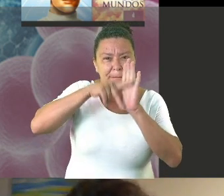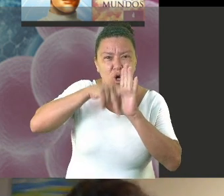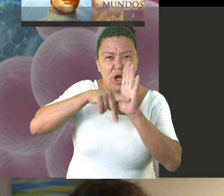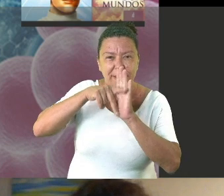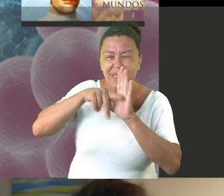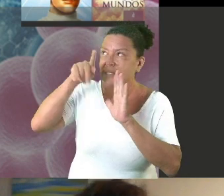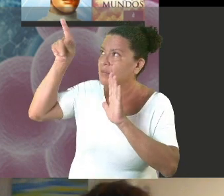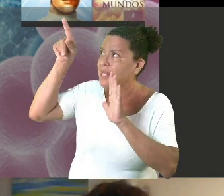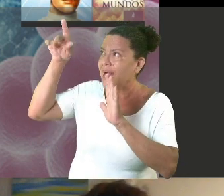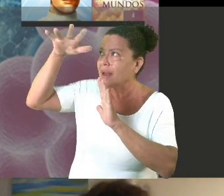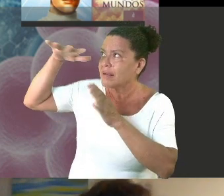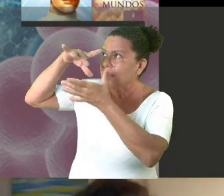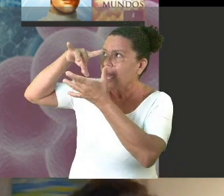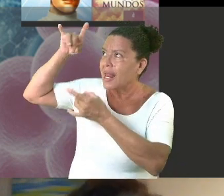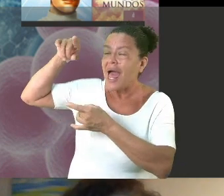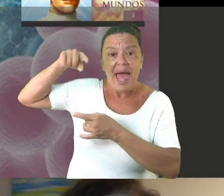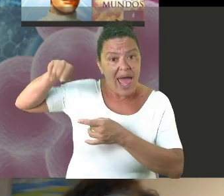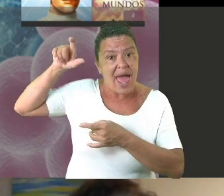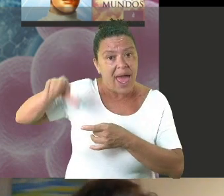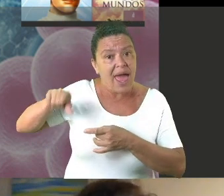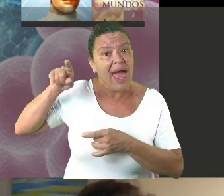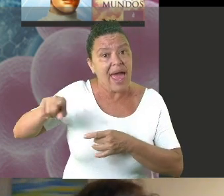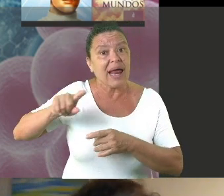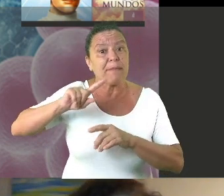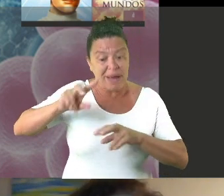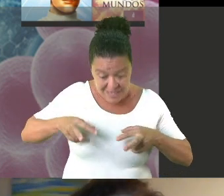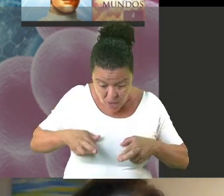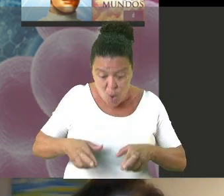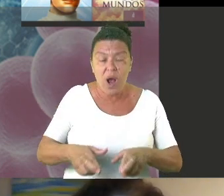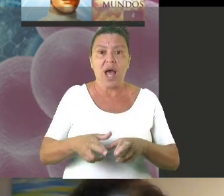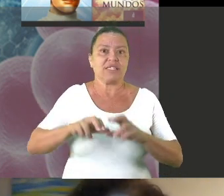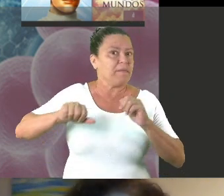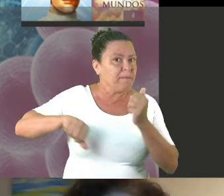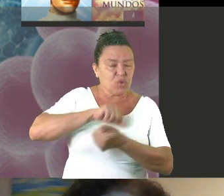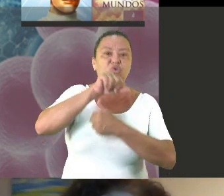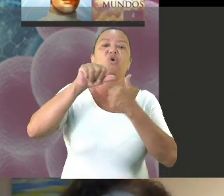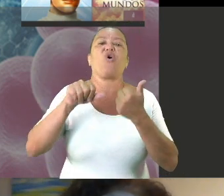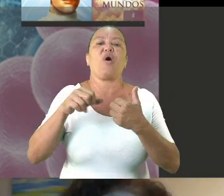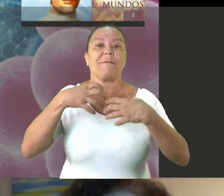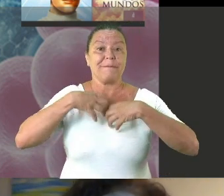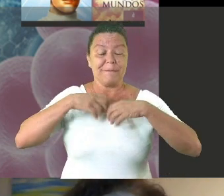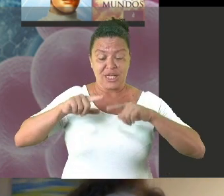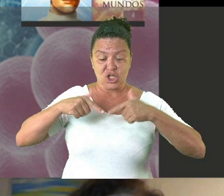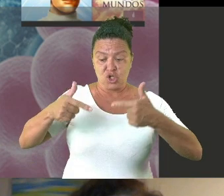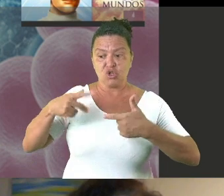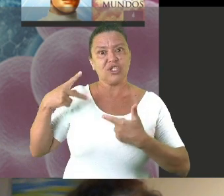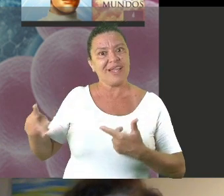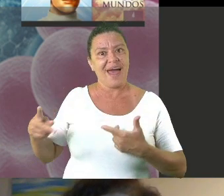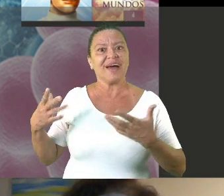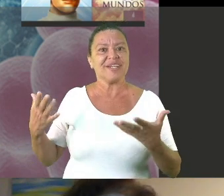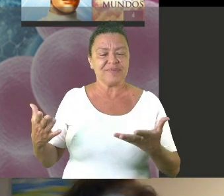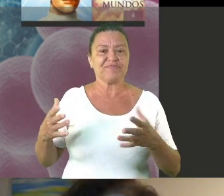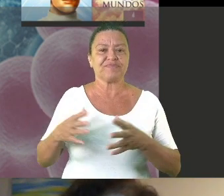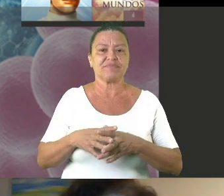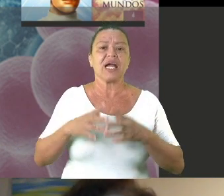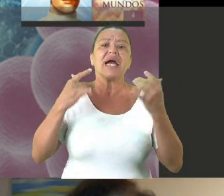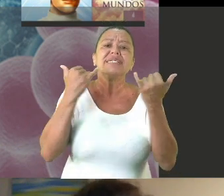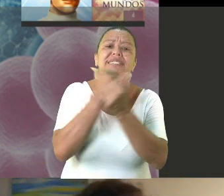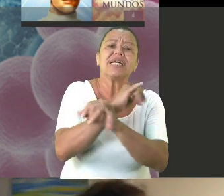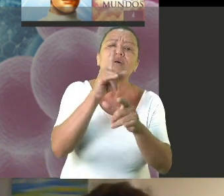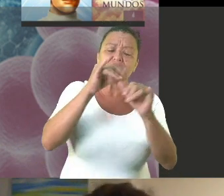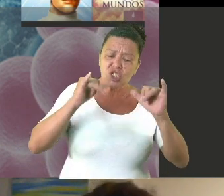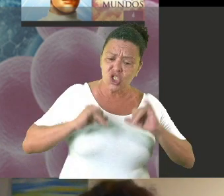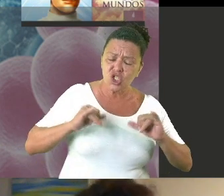nossa sendo trabalhada e vibrando sobre as nossas células, energia essa que sofre